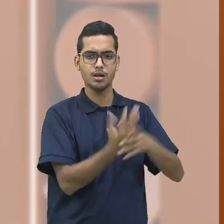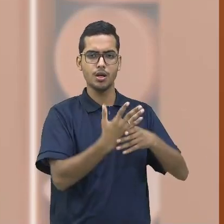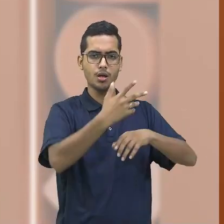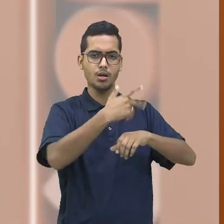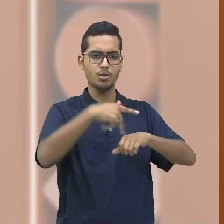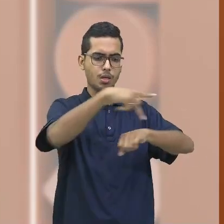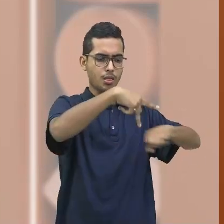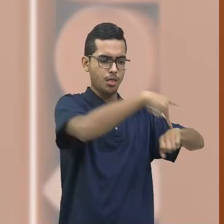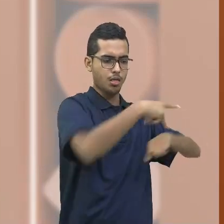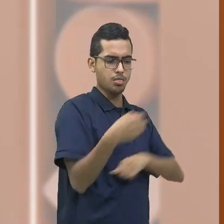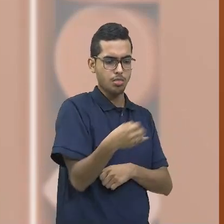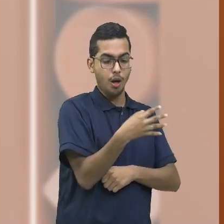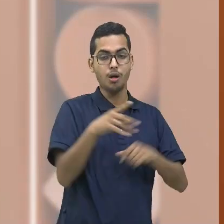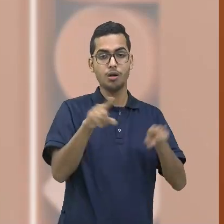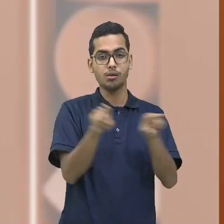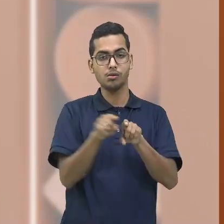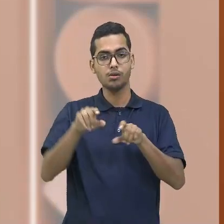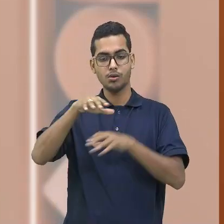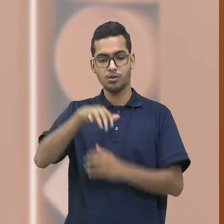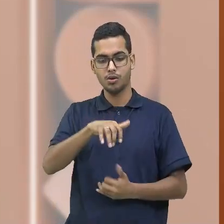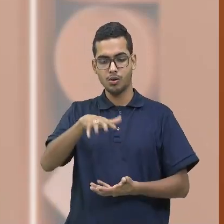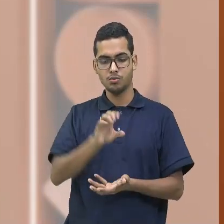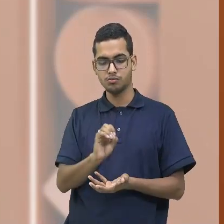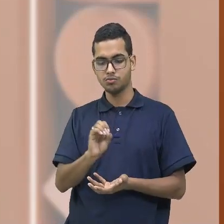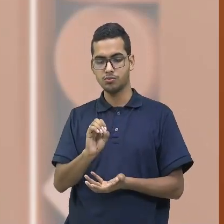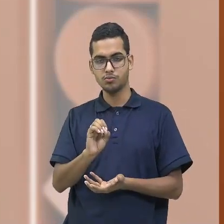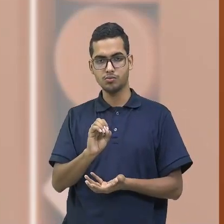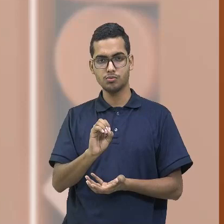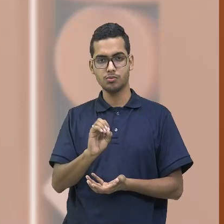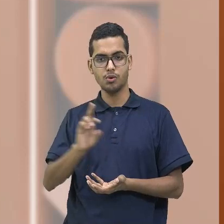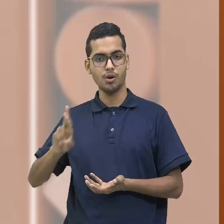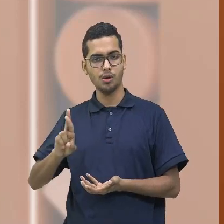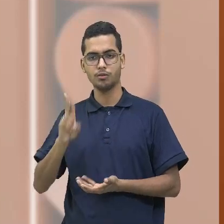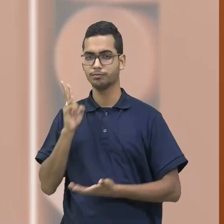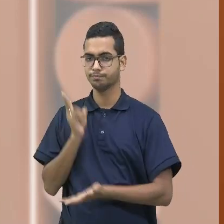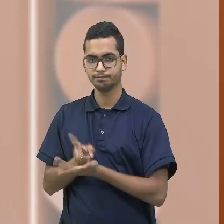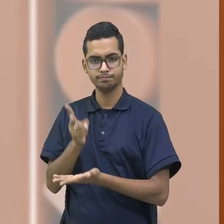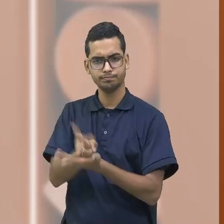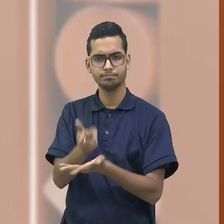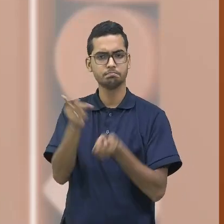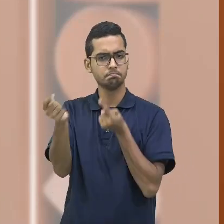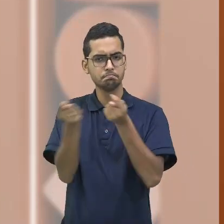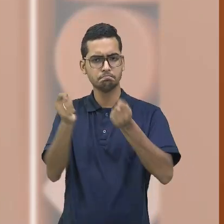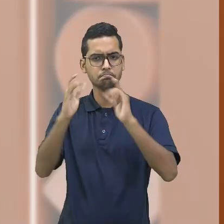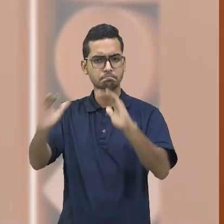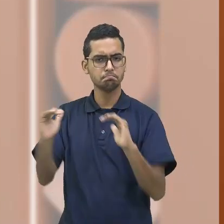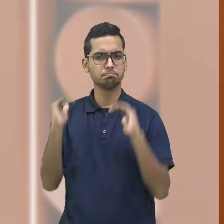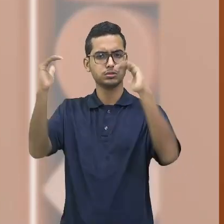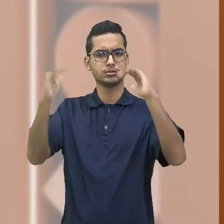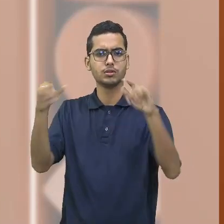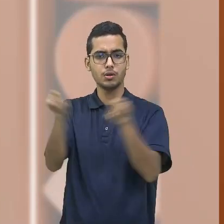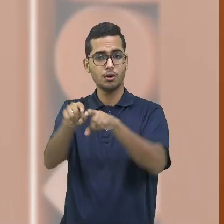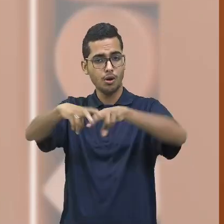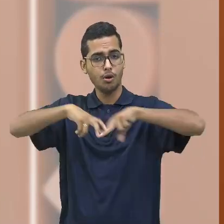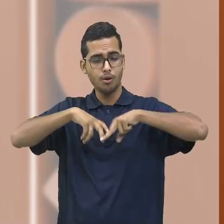no Oriente manteve-se estável muito por conta da localização geográfica